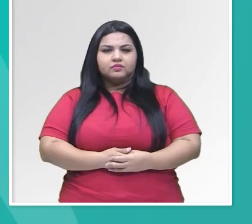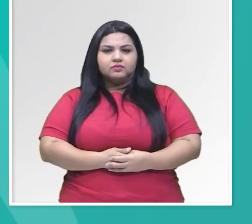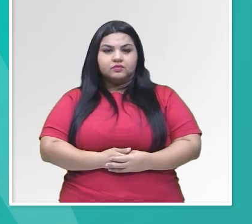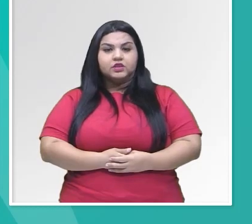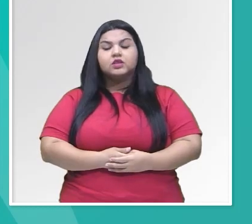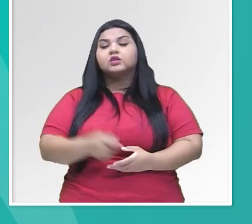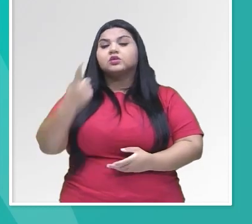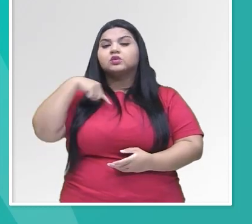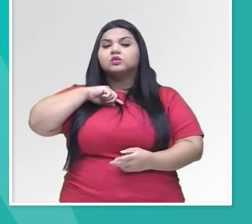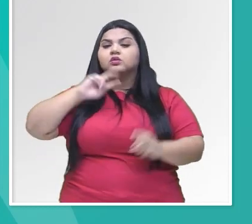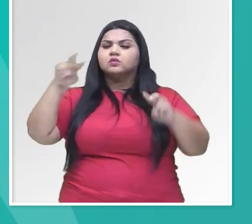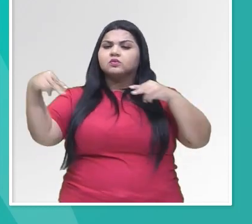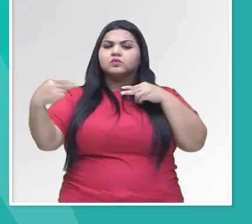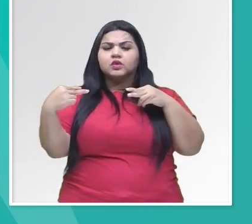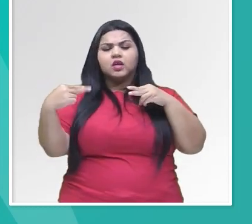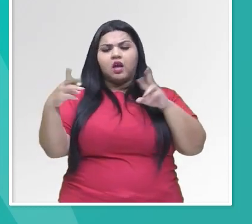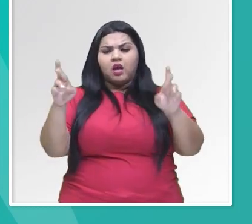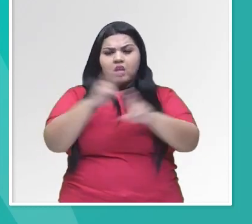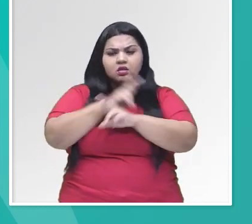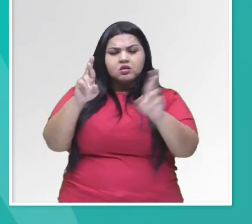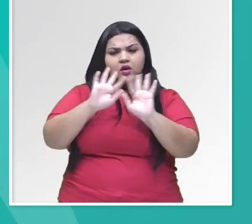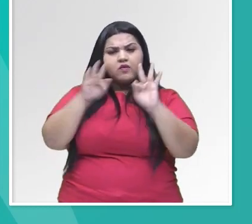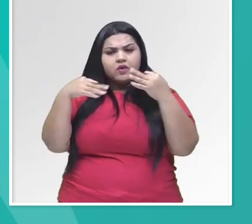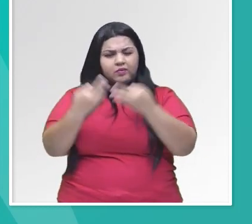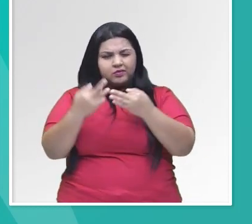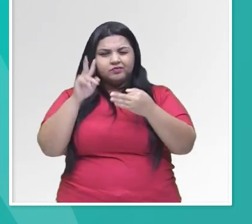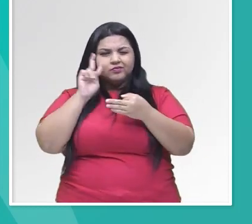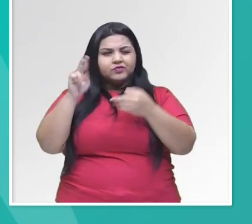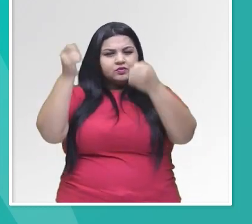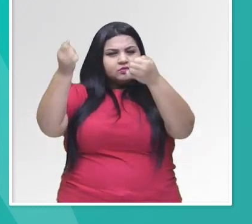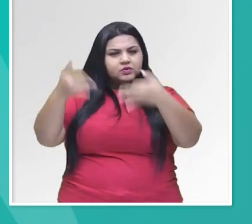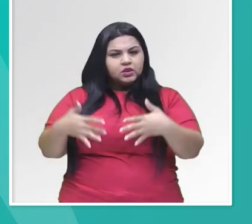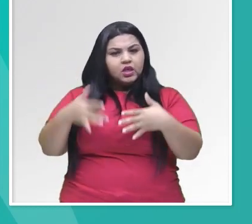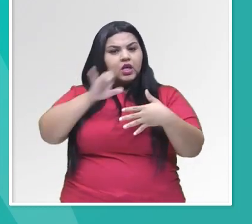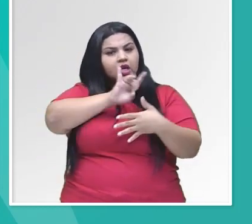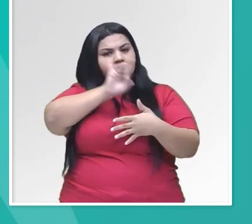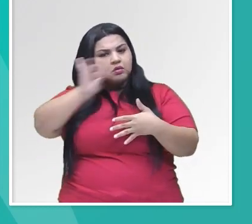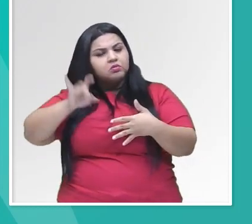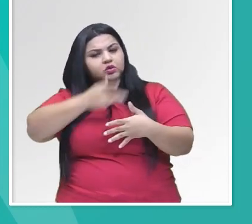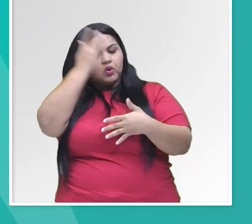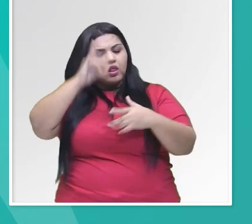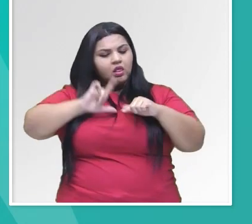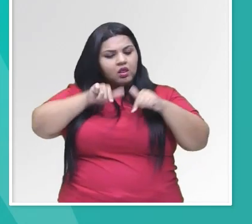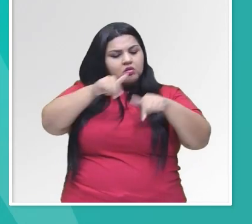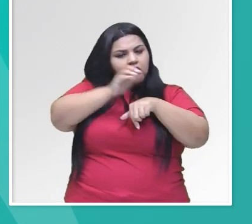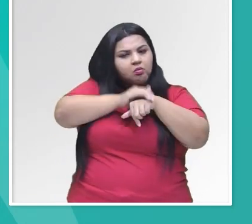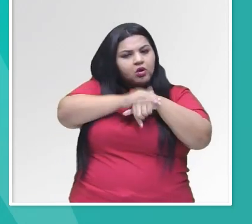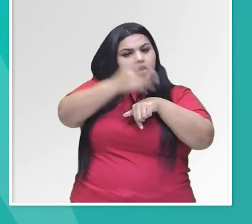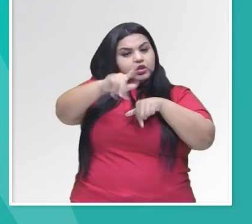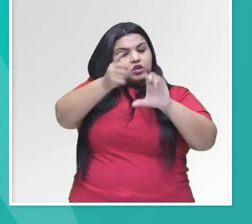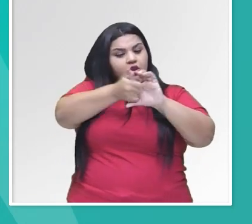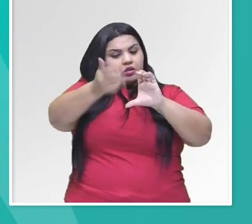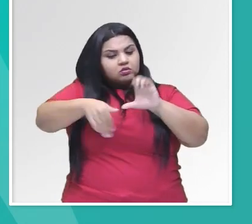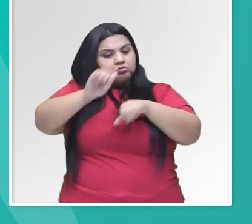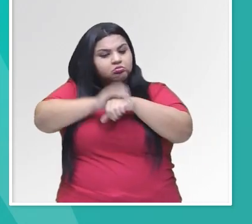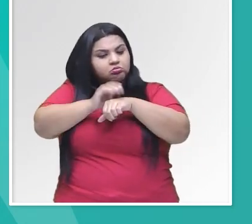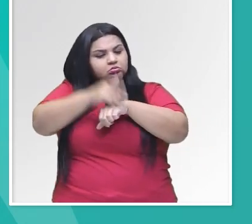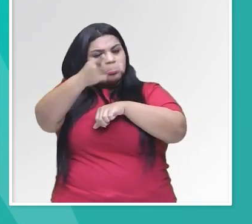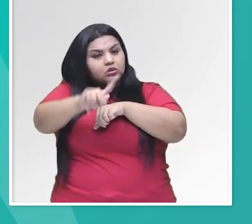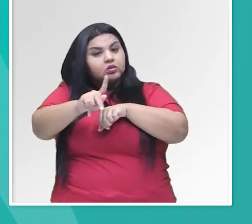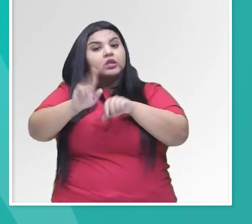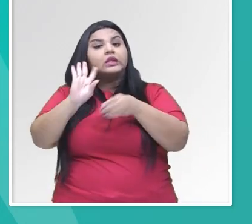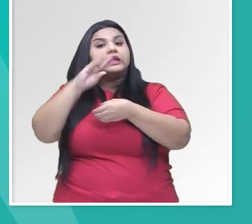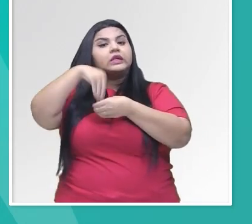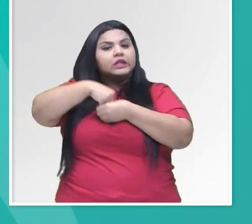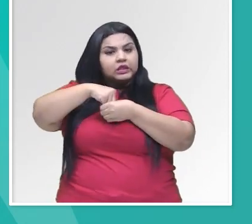nos deparamos lá com as relações familiares. Acabei de falar que cada um tem seu papel, tem suas características próprias e